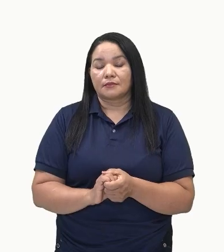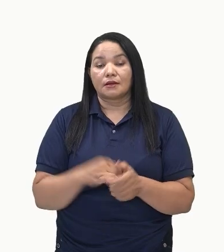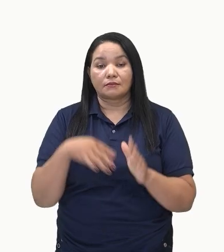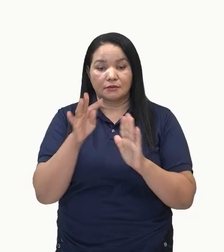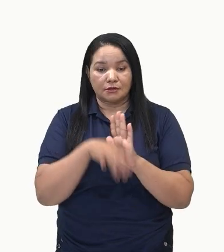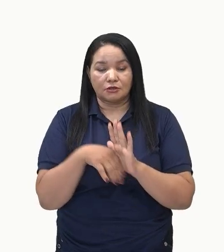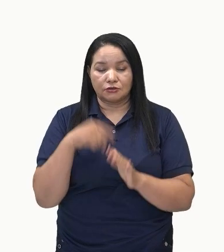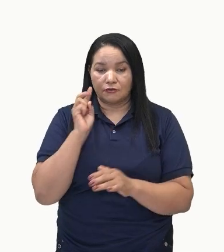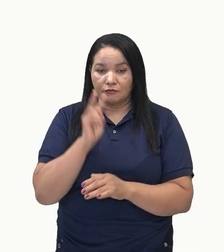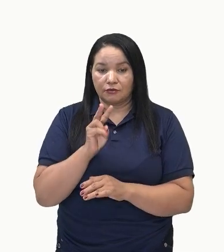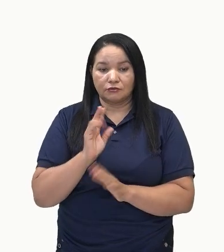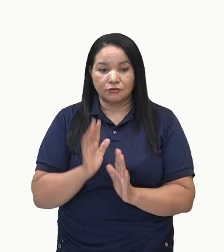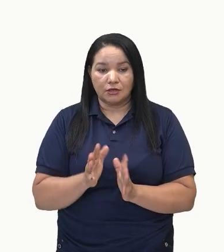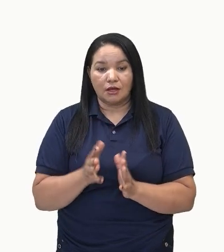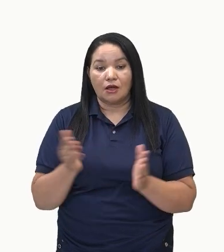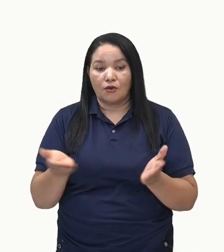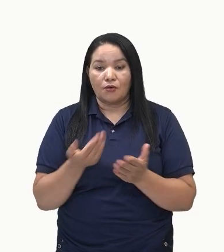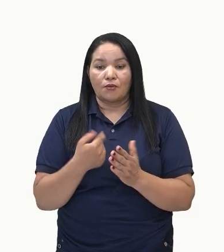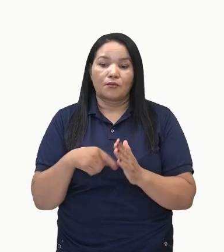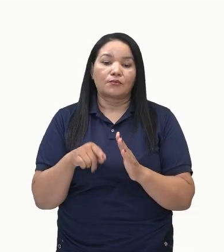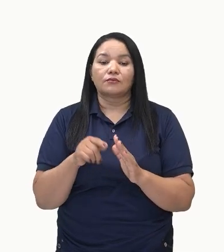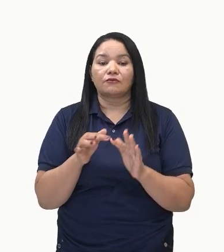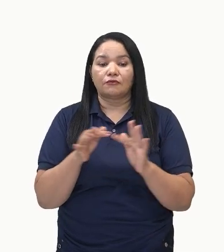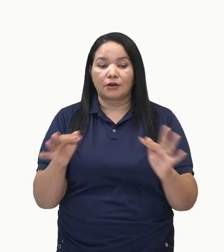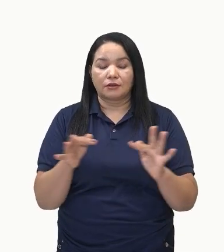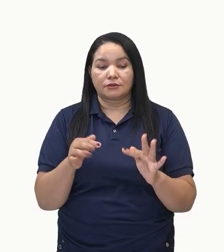os textos, para as profissões.